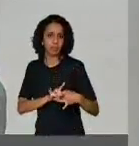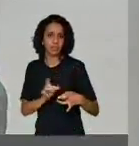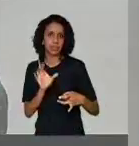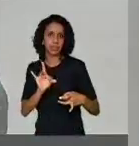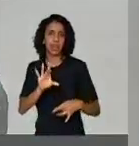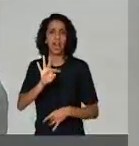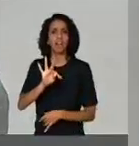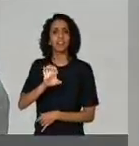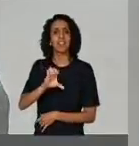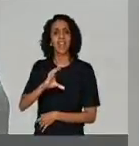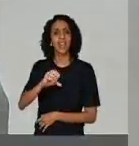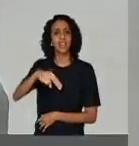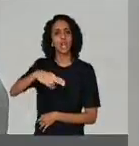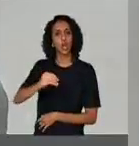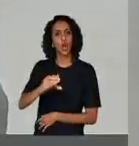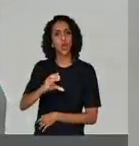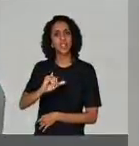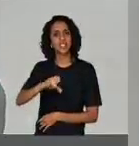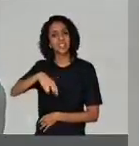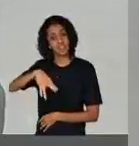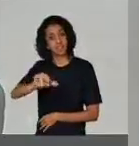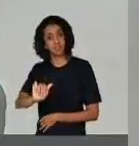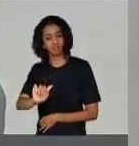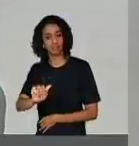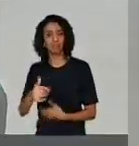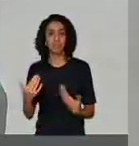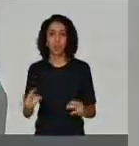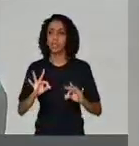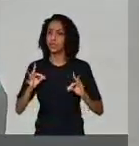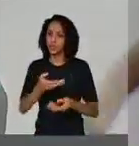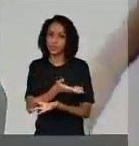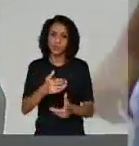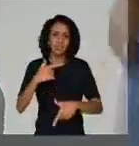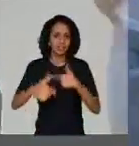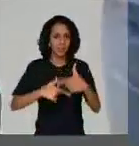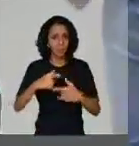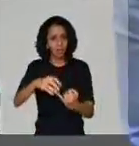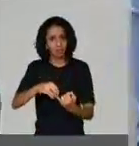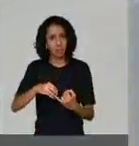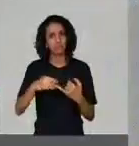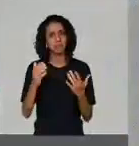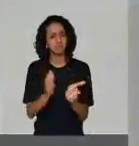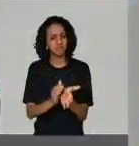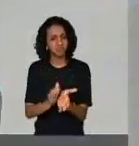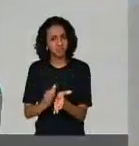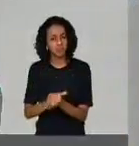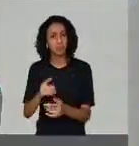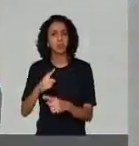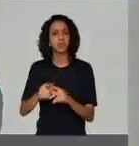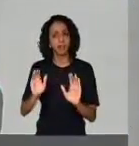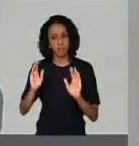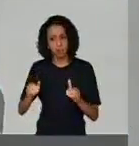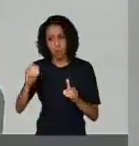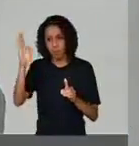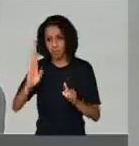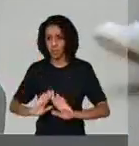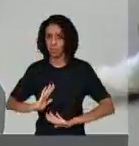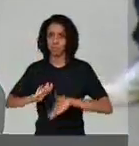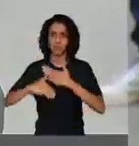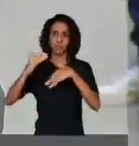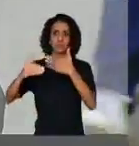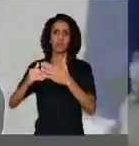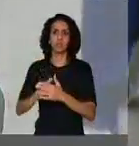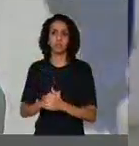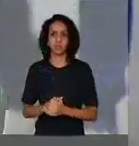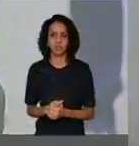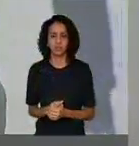aos institutos, parabéns a todos que constroem o sonho de um Brasil verdadeiramente desenvolvido, que não será possível